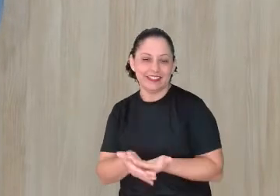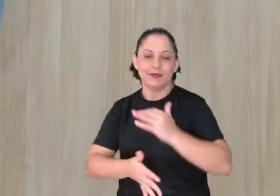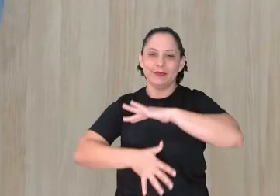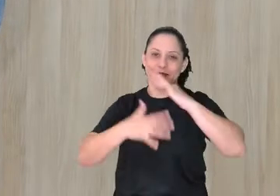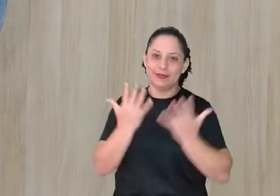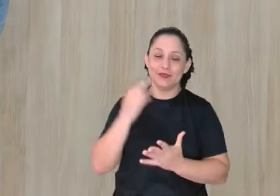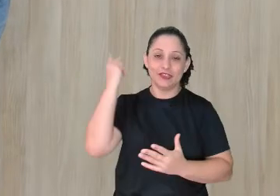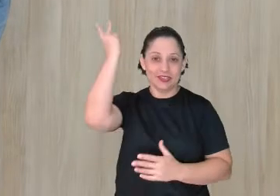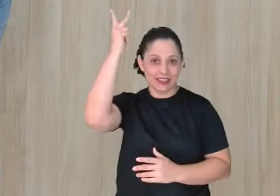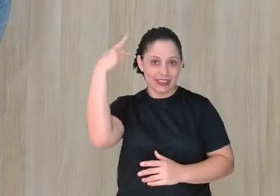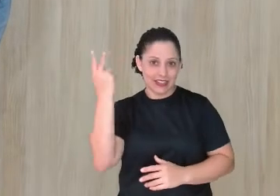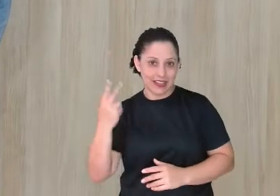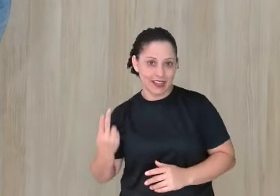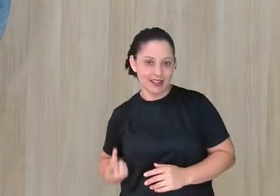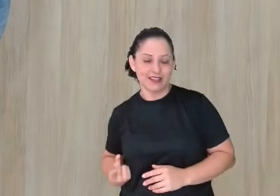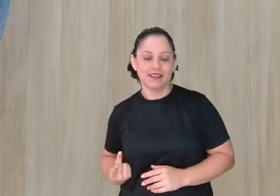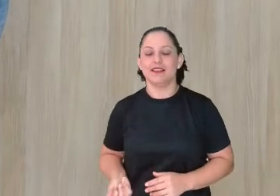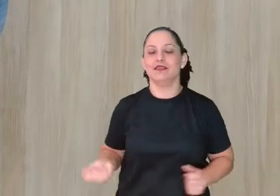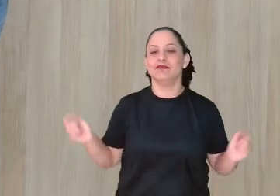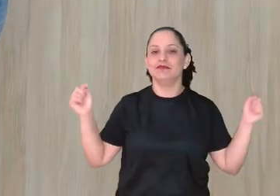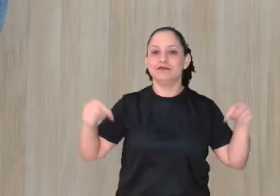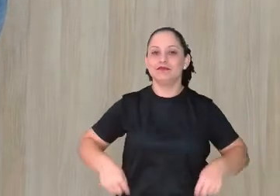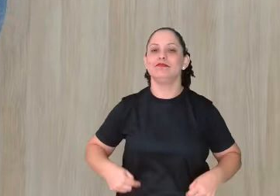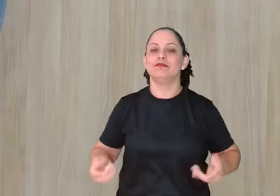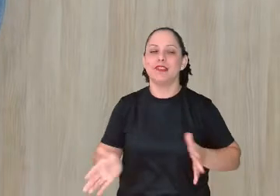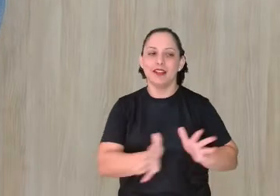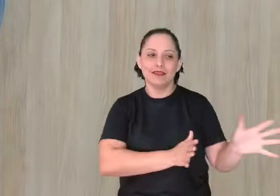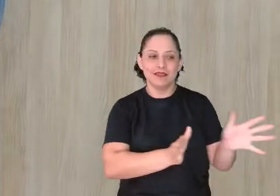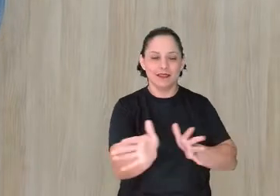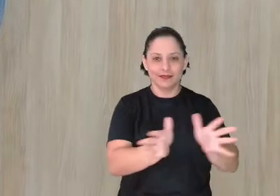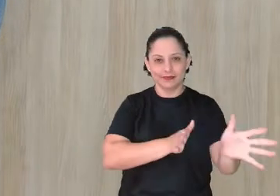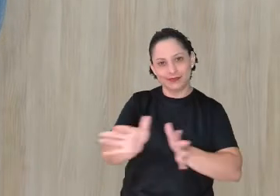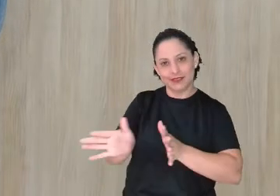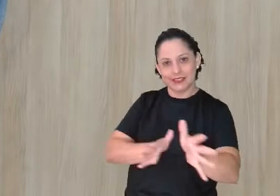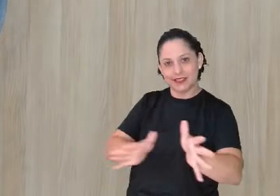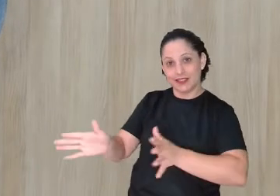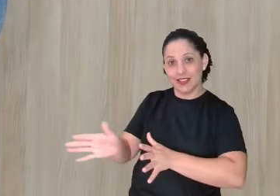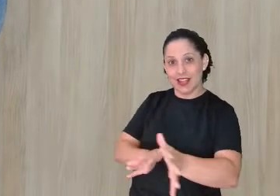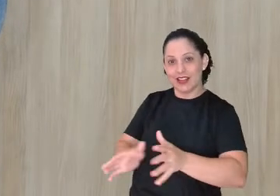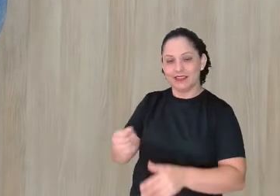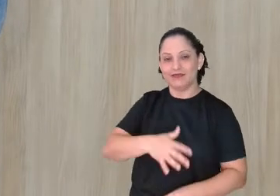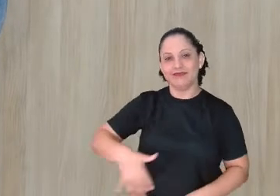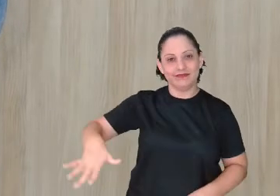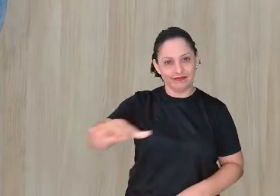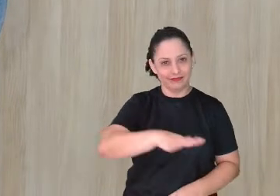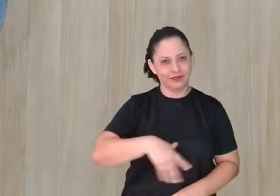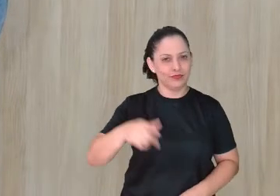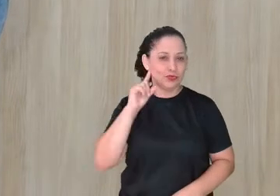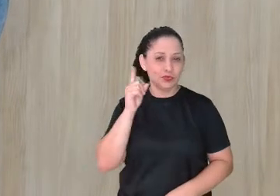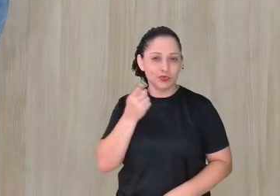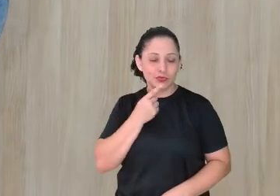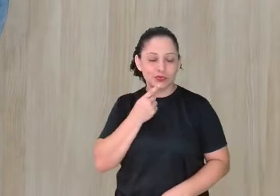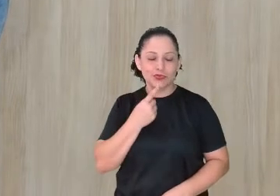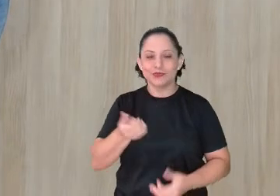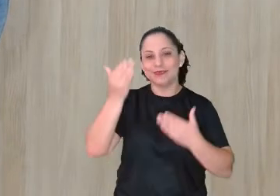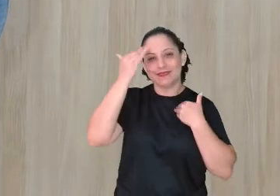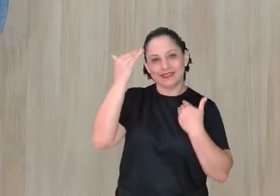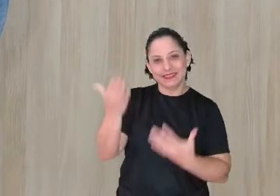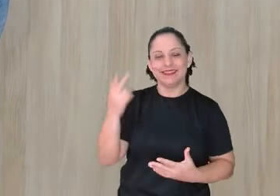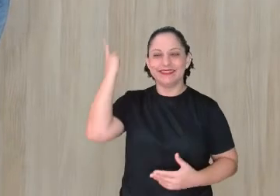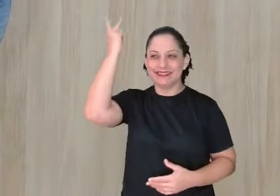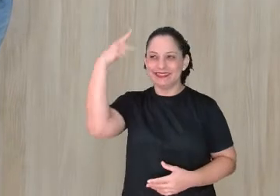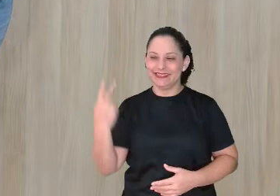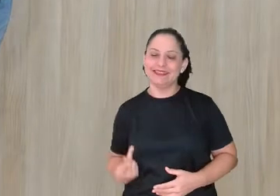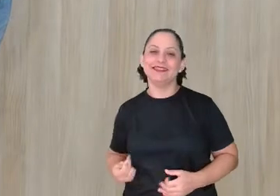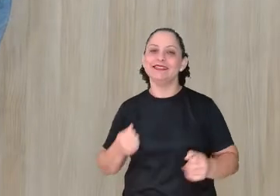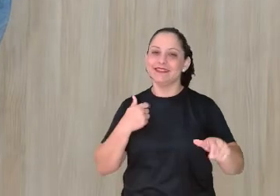Libras, fazendo essa parte essencial aí, né, da acessibilidade aos estudantes surdos. Muito obrigada, Késia,